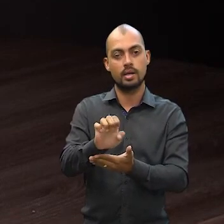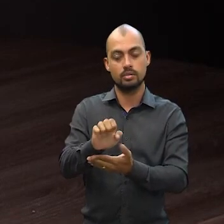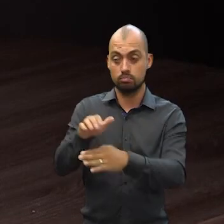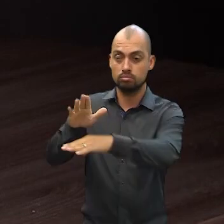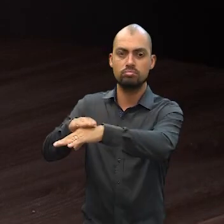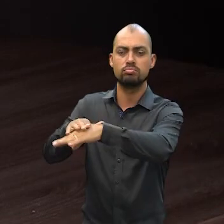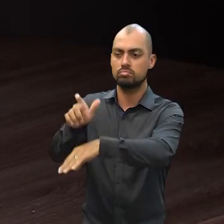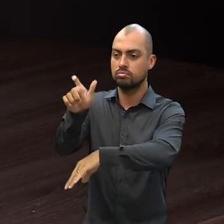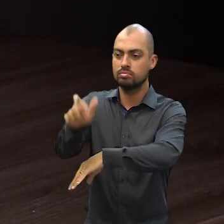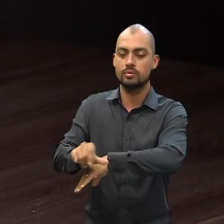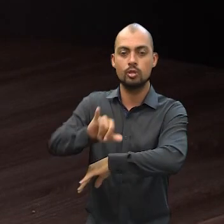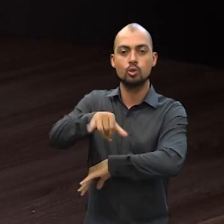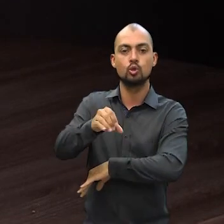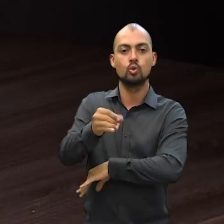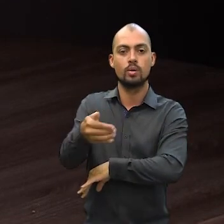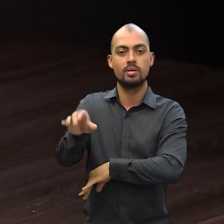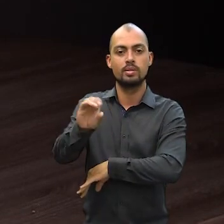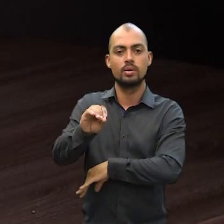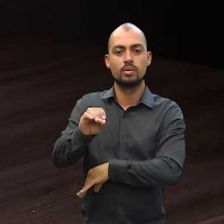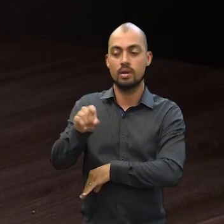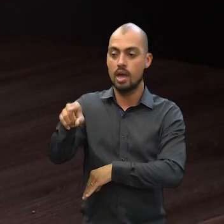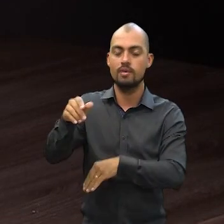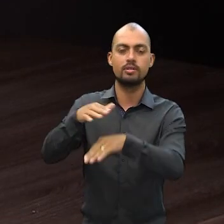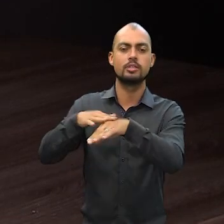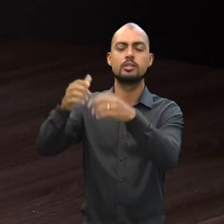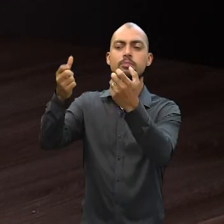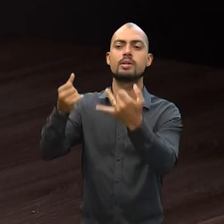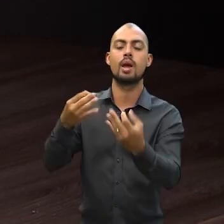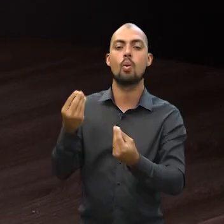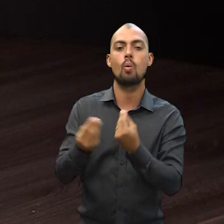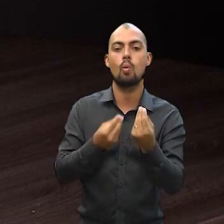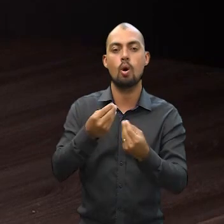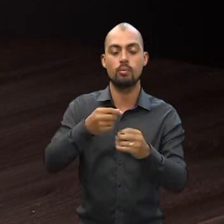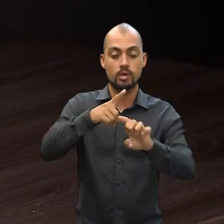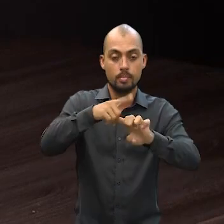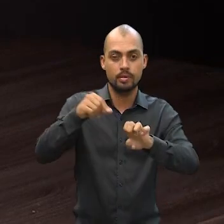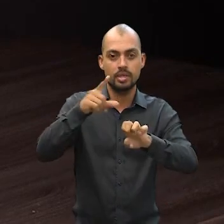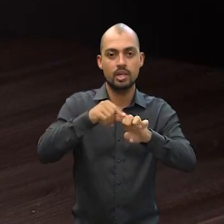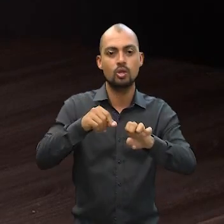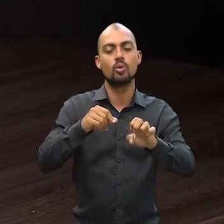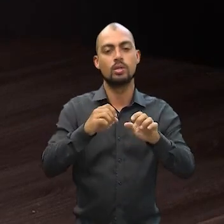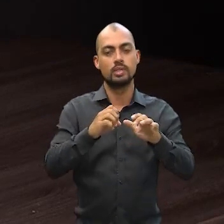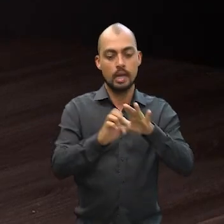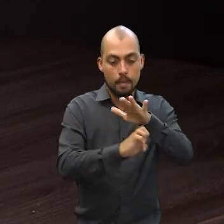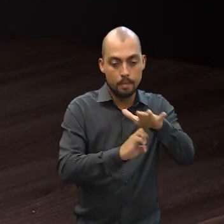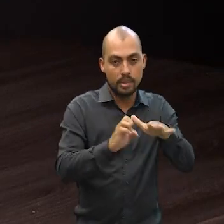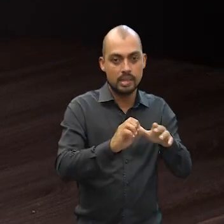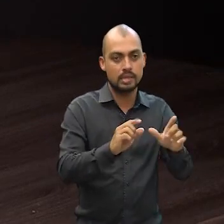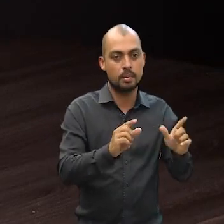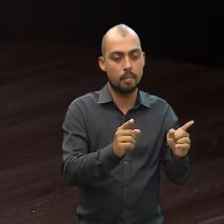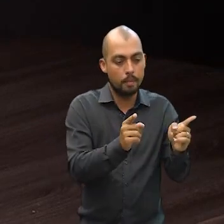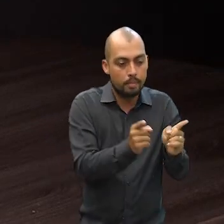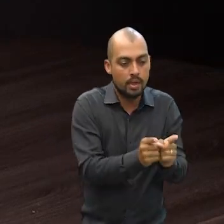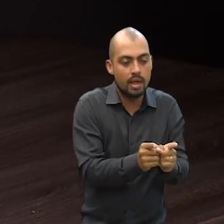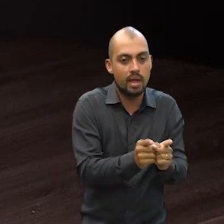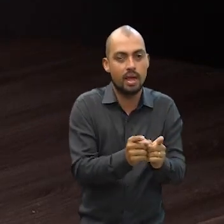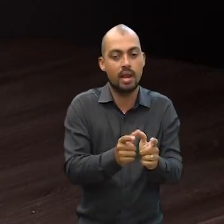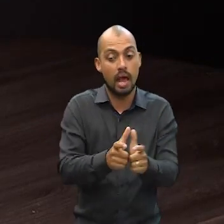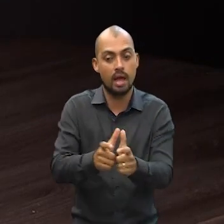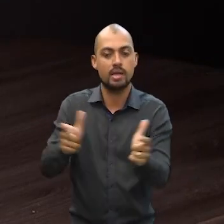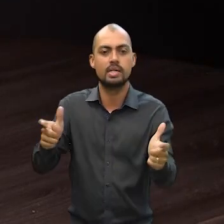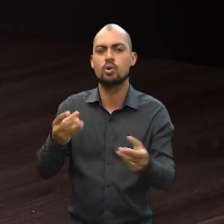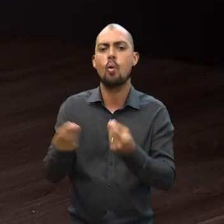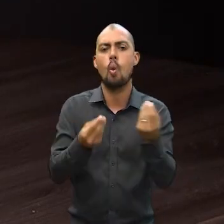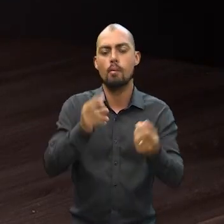para conversar com a gente sobre como os empresários, os empreendedores, micro e pequenos empreendedores estão